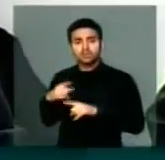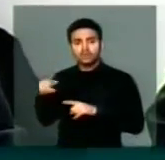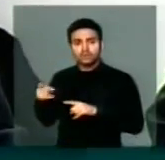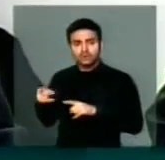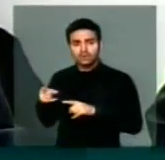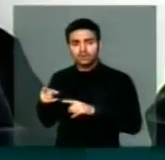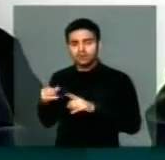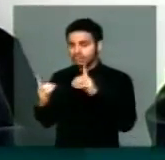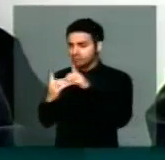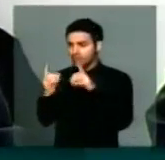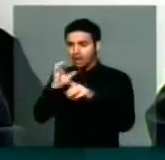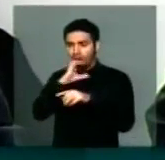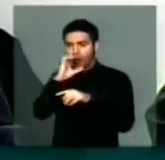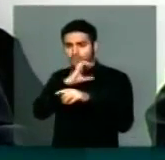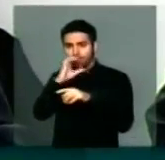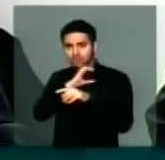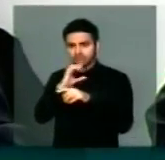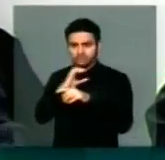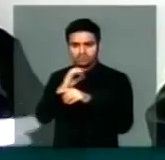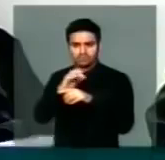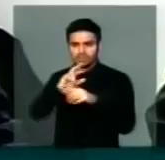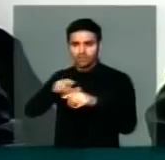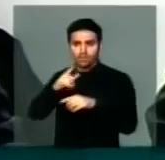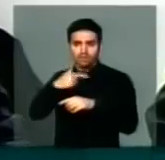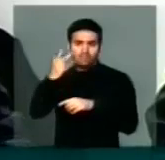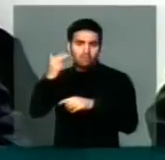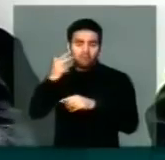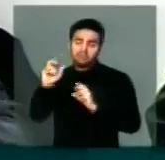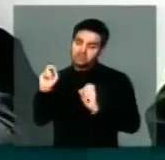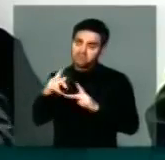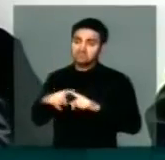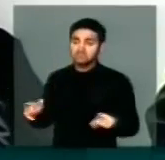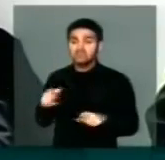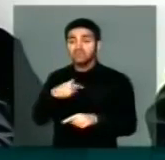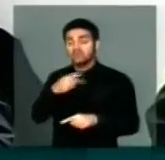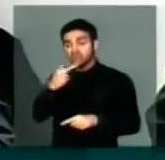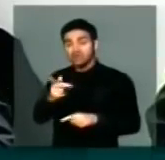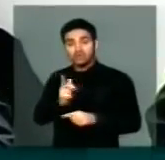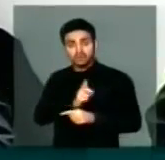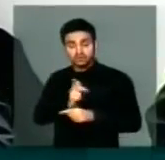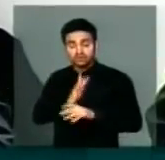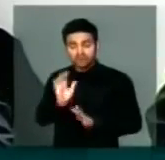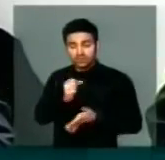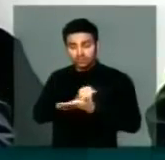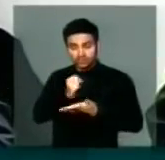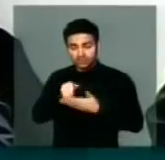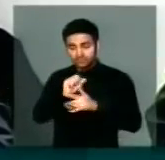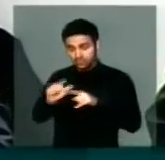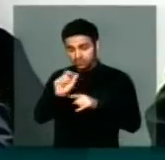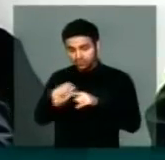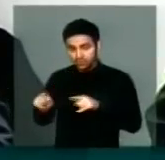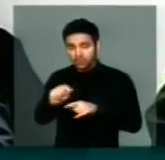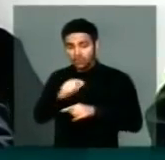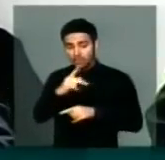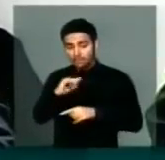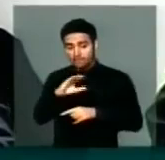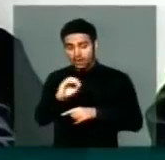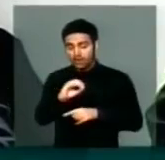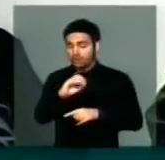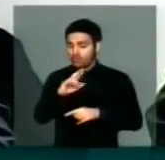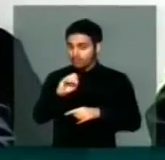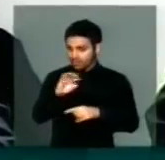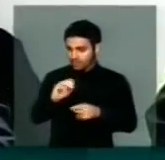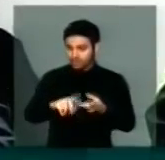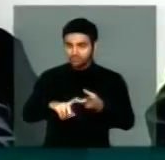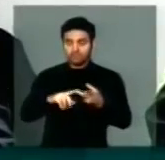de maneira rápida, o que era incomum. Que então Júlio disse ao declarante que tinha intermediado um contrato de aluguel no qual Paulo Roberto, Genu e